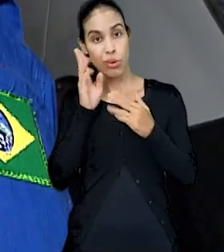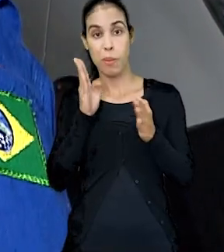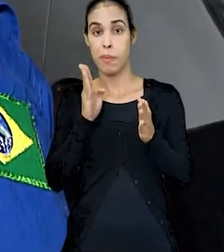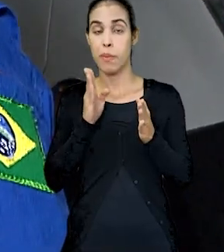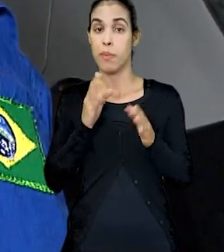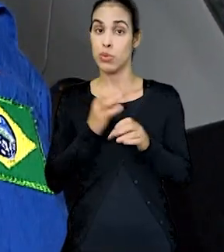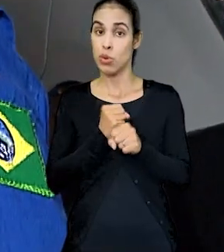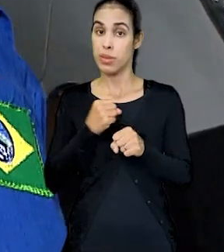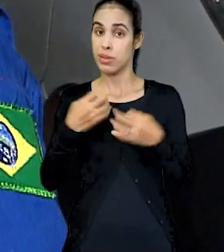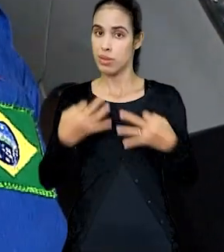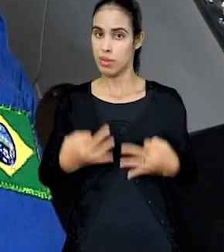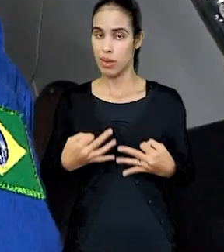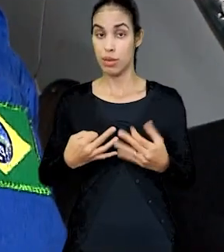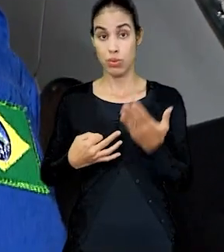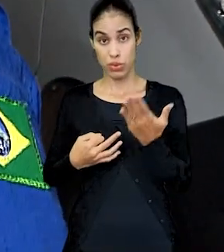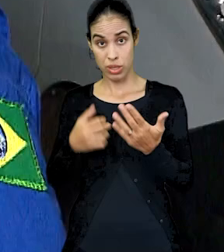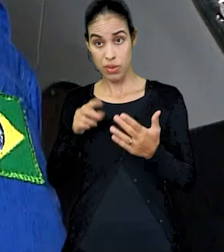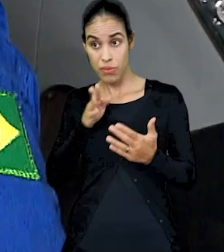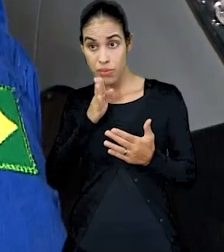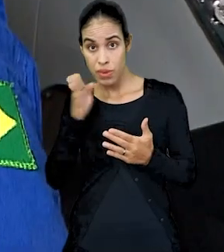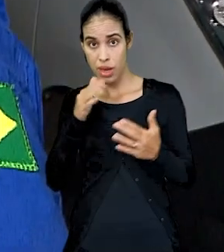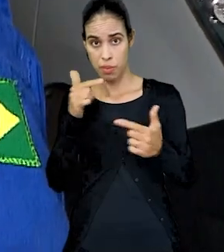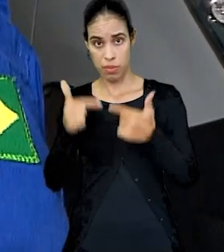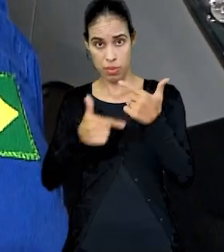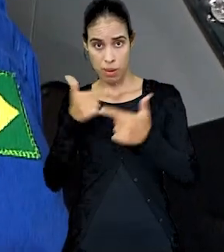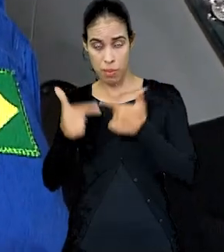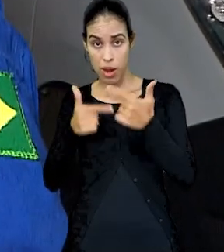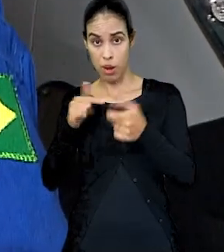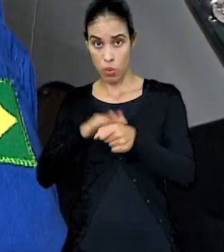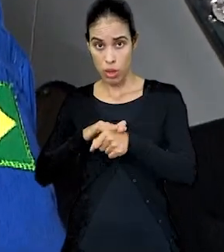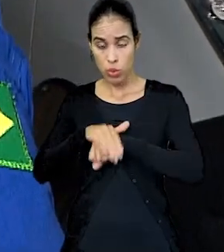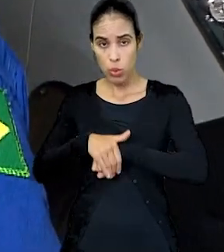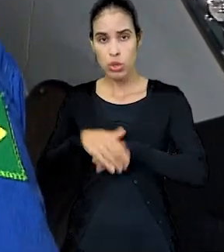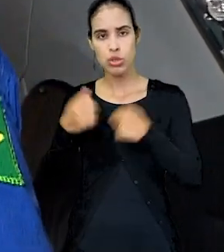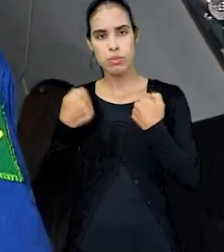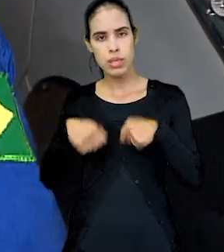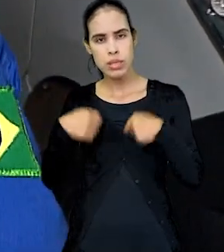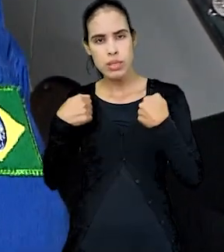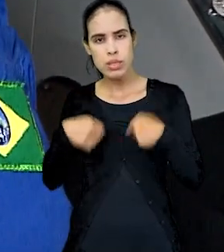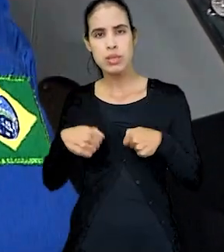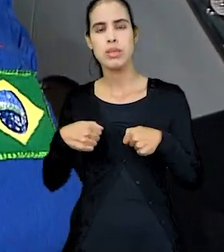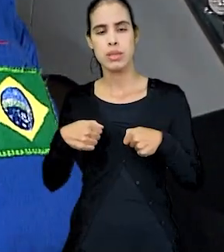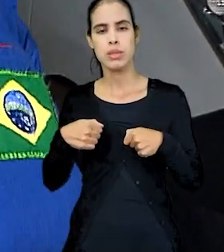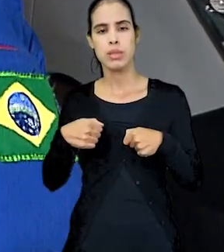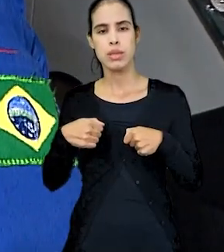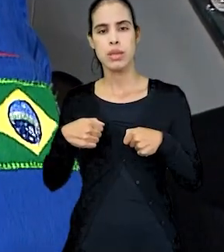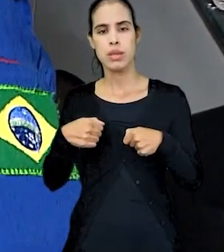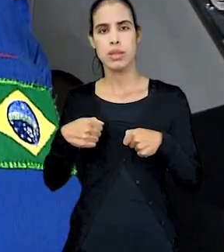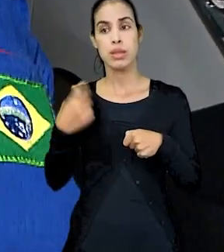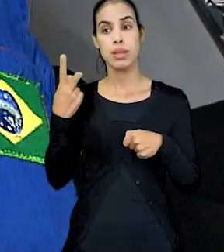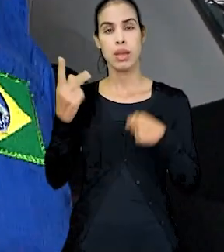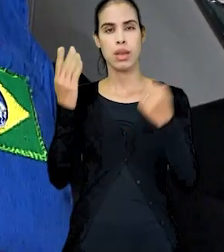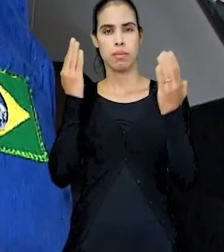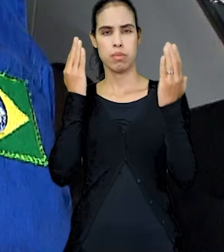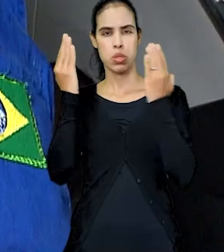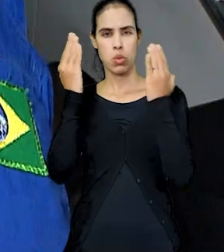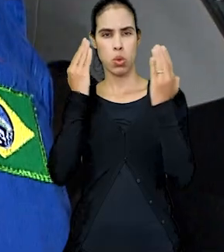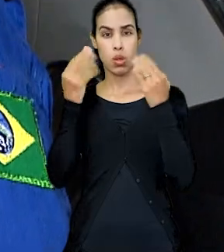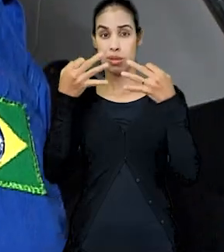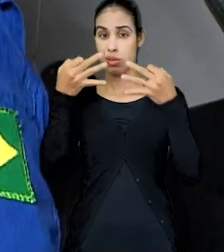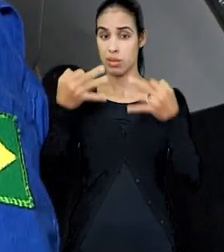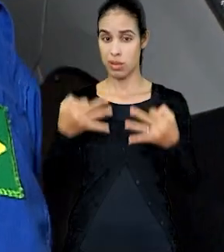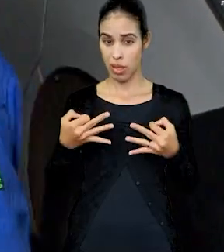vão buscar um plantão noturno, que busquem centralizar, fazer com que o psicológico deles